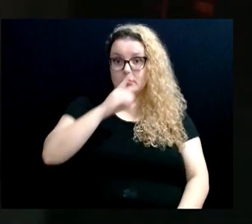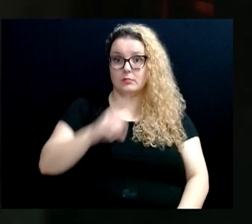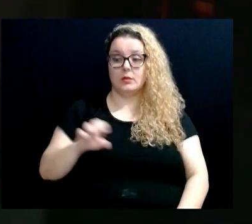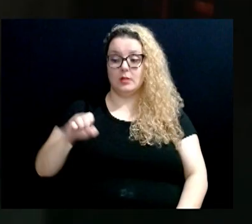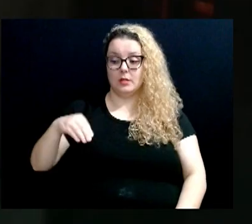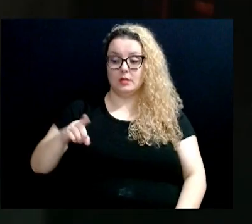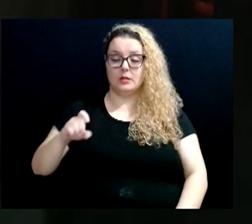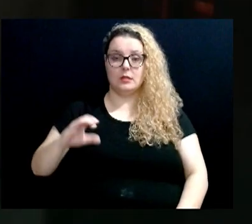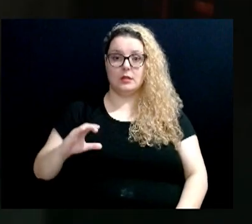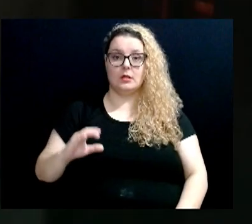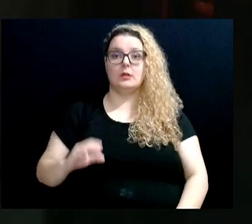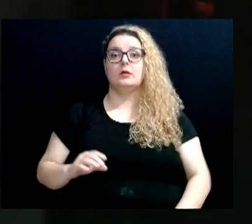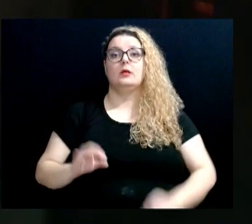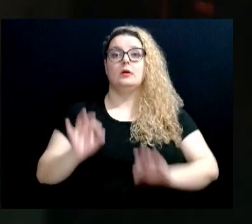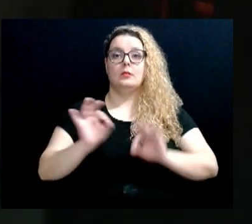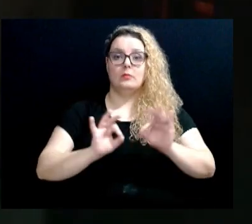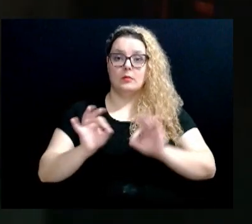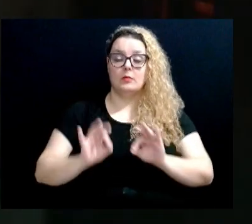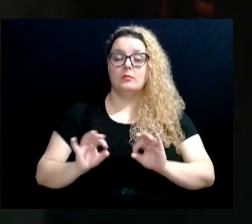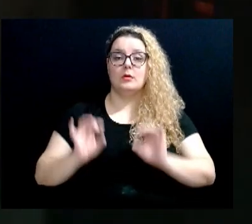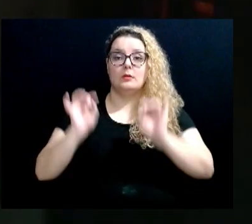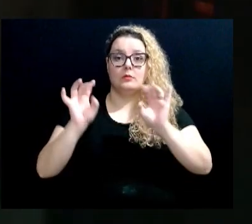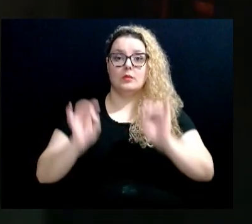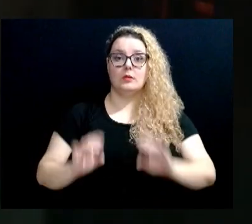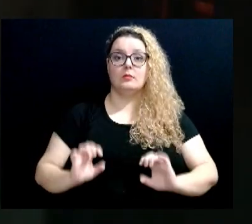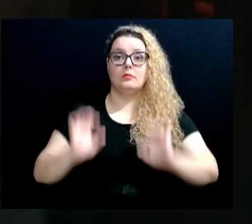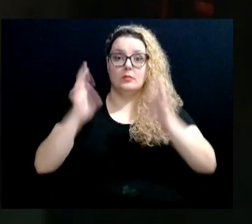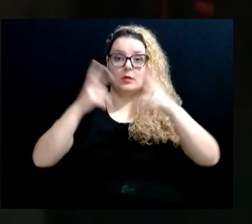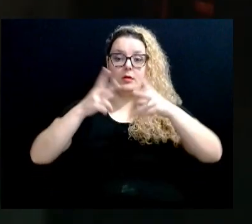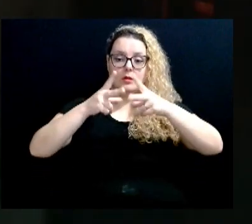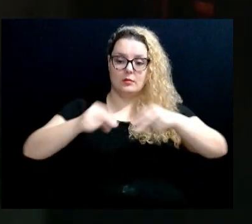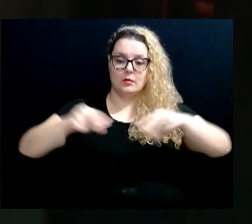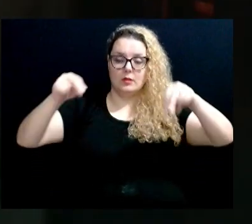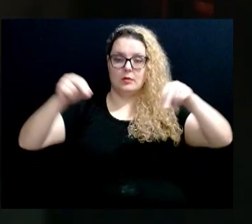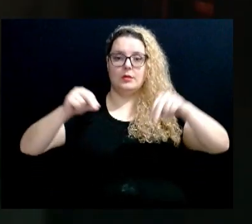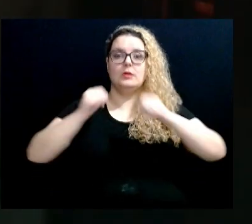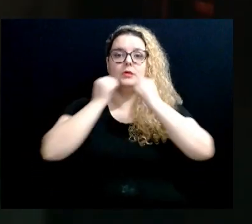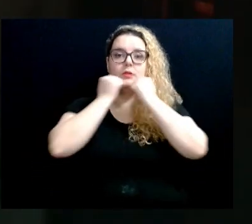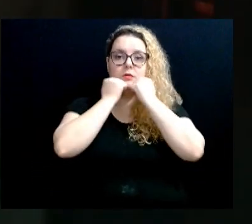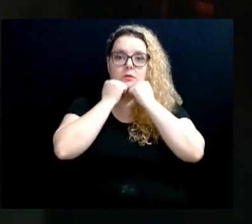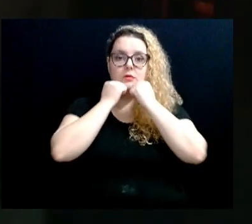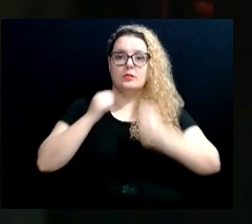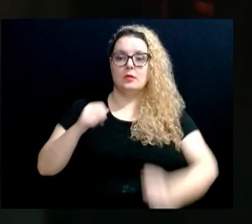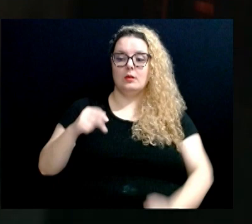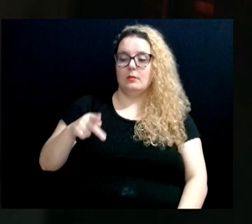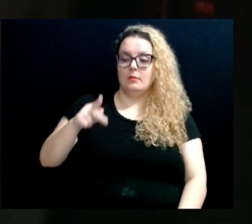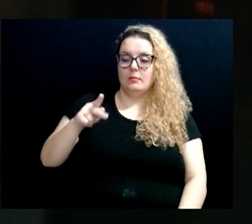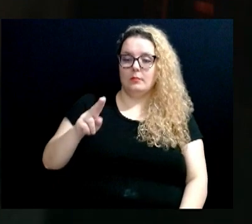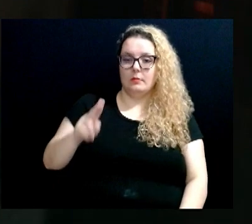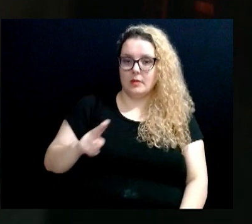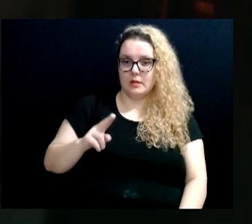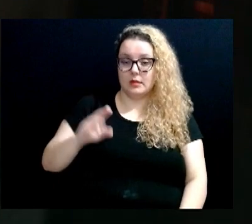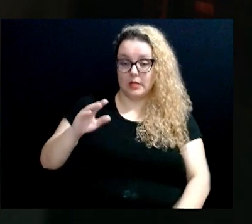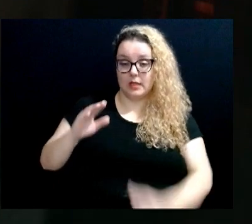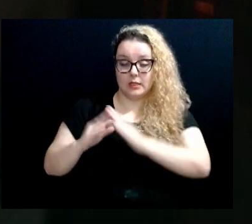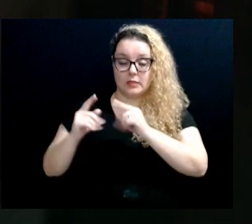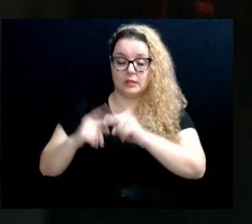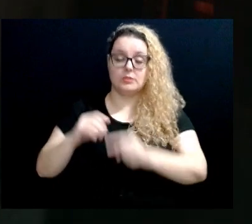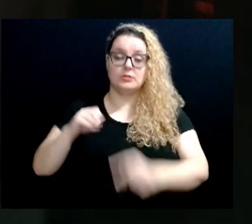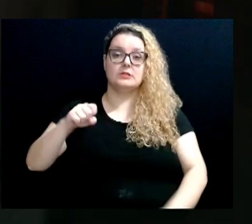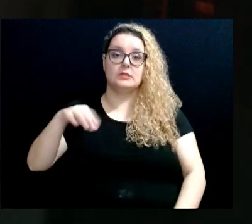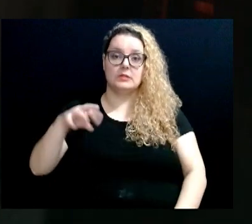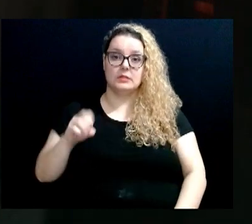operação especial para a realização da festa julina da paróquia Santo Antônio. A rua Monsenhor Manuel Correia Macedo